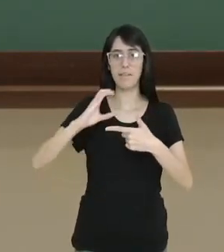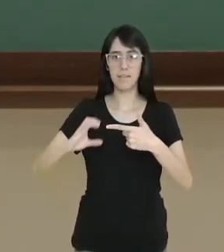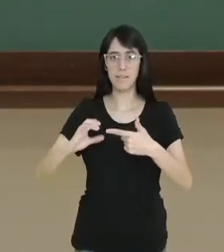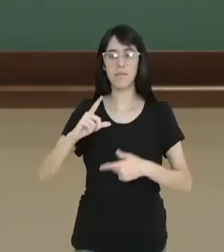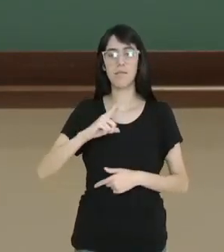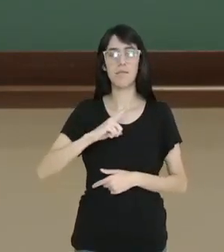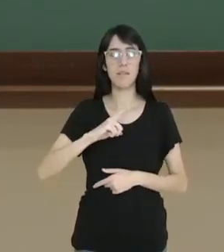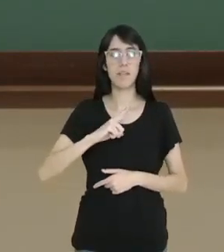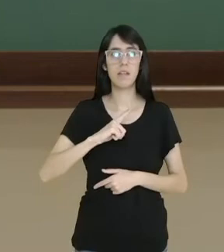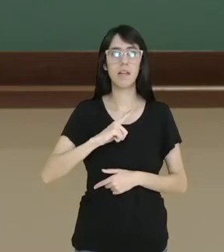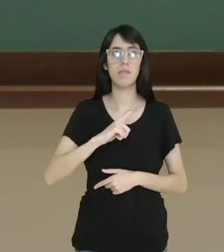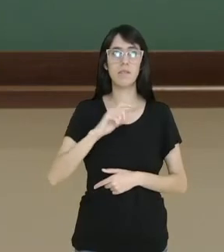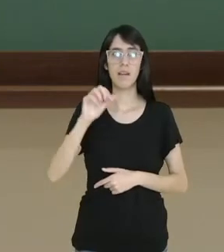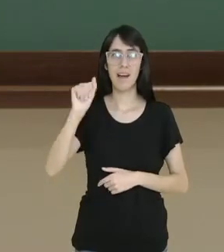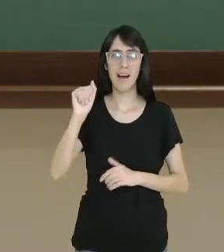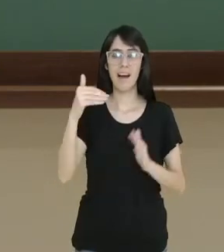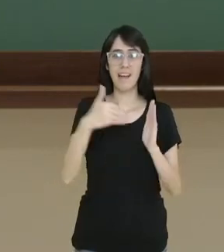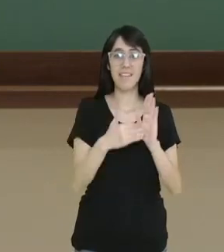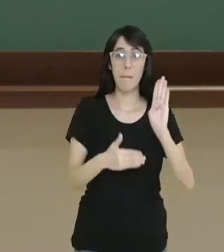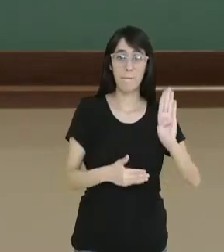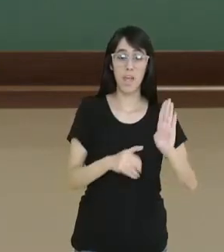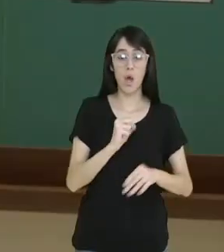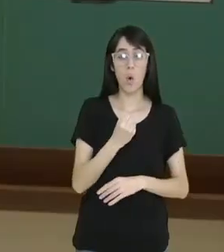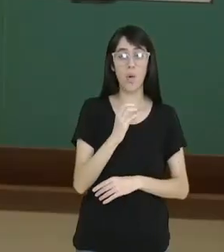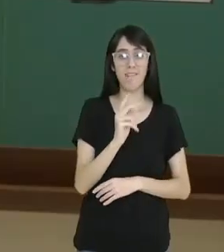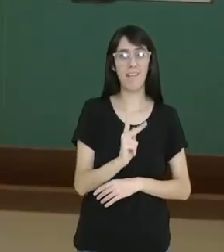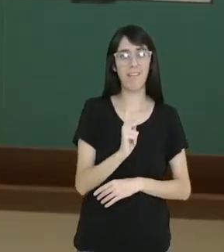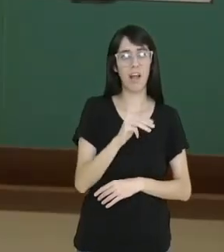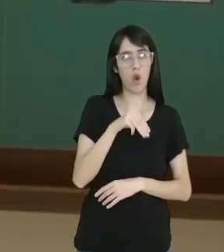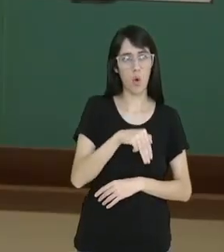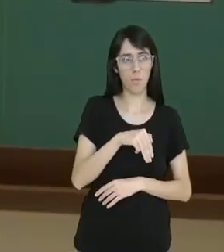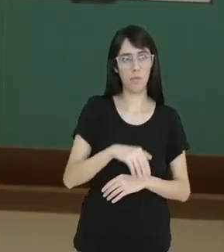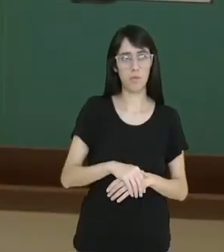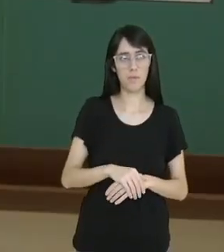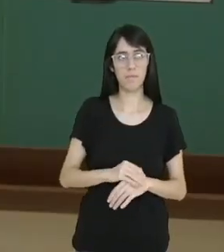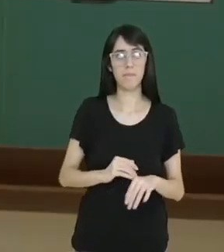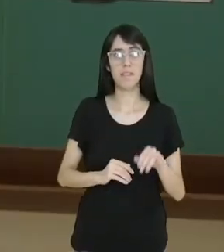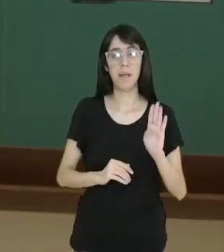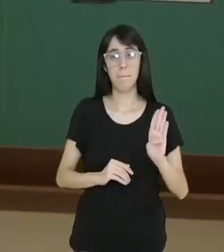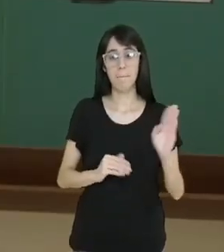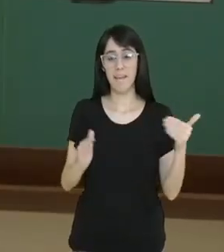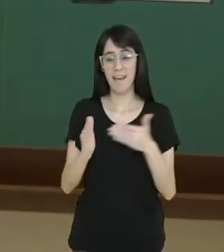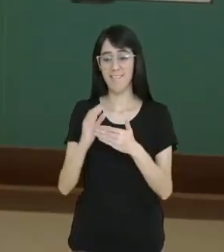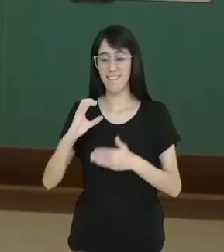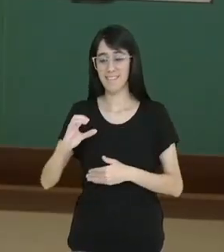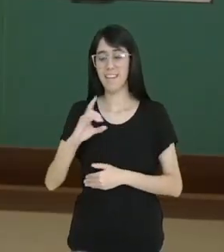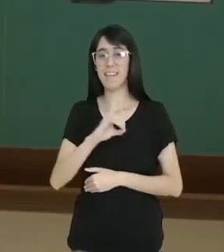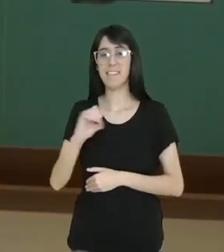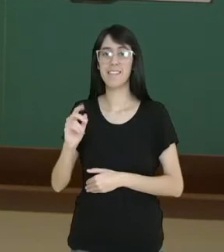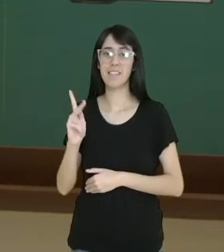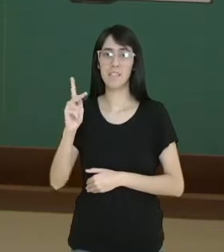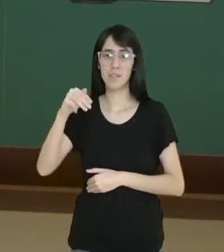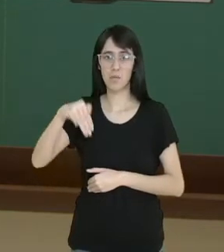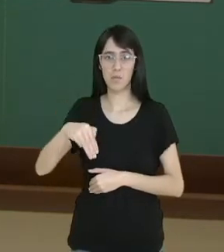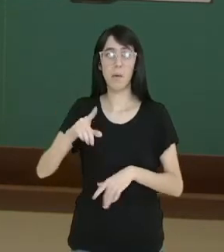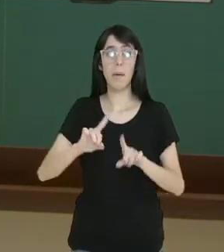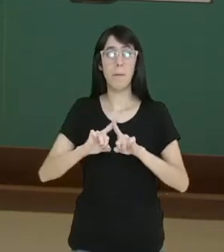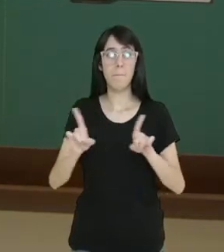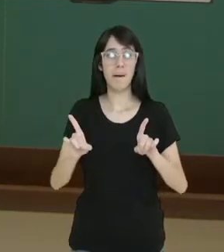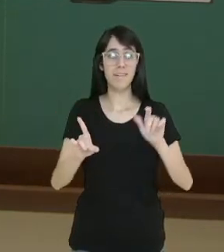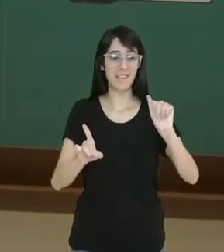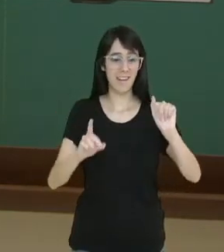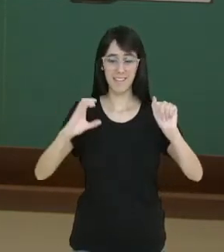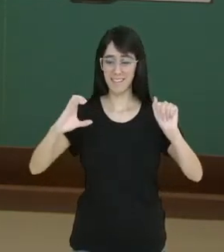B até C é 100. Então eu quero ir da A para C? Não dá, tem um rio. Então vai ser construída uma perpendicular aqui, ó.